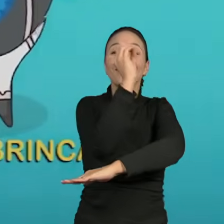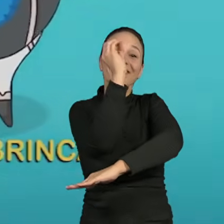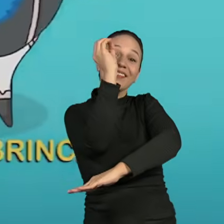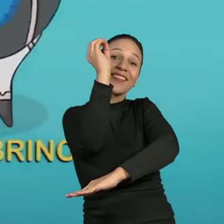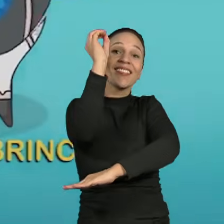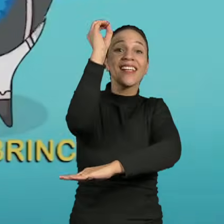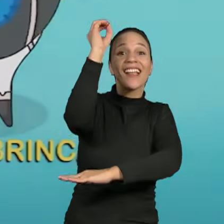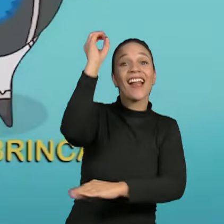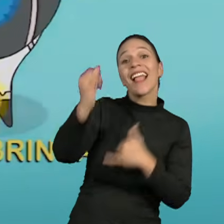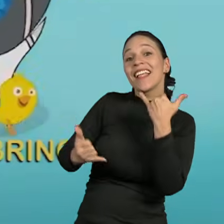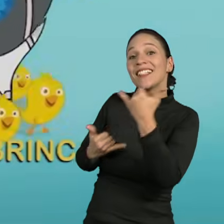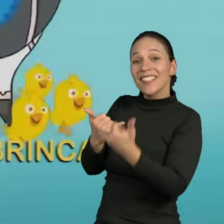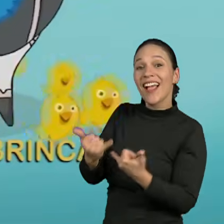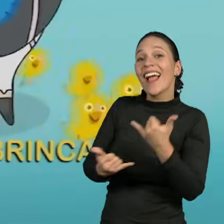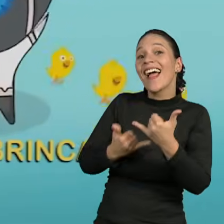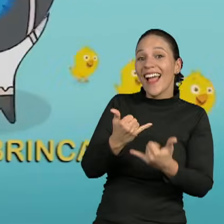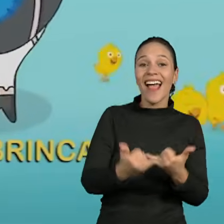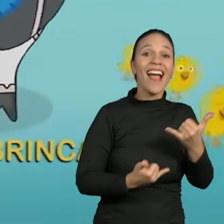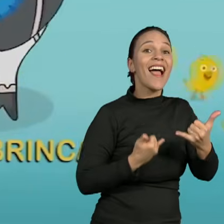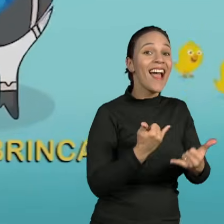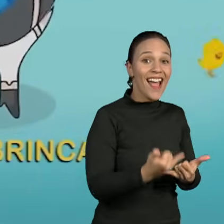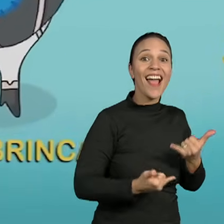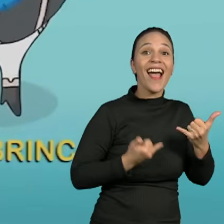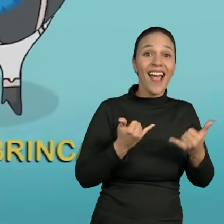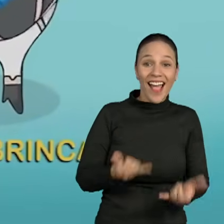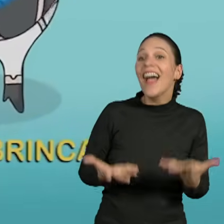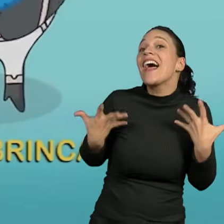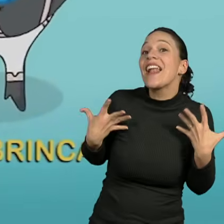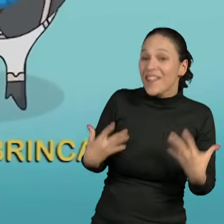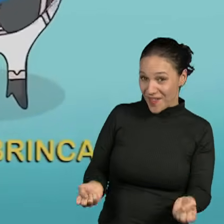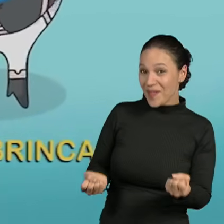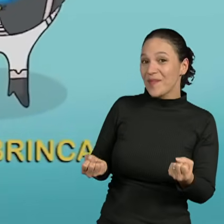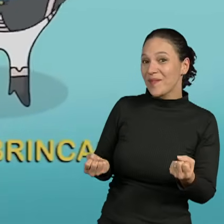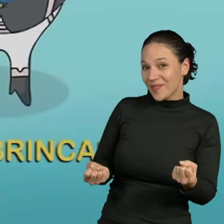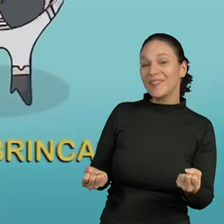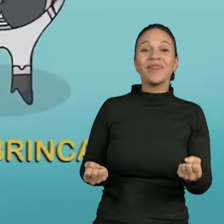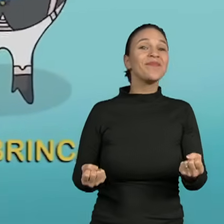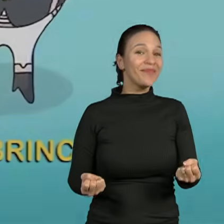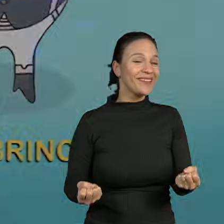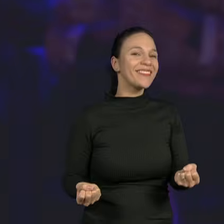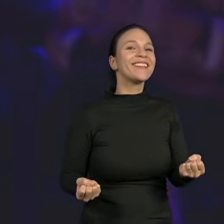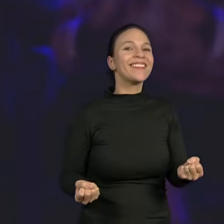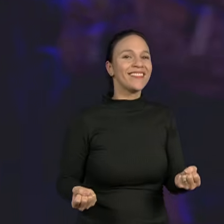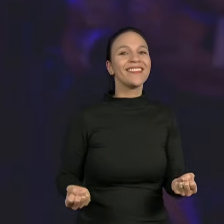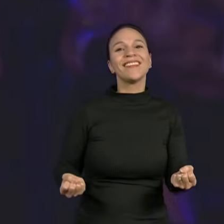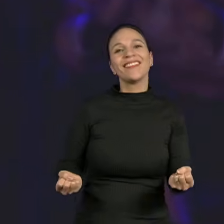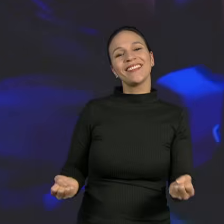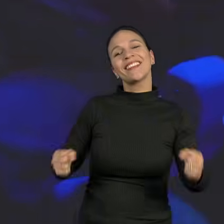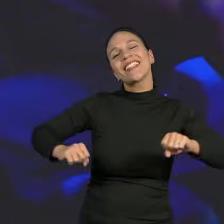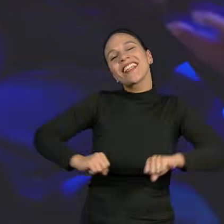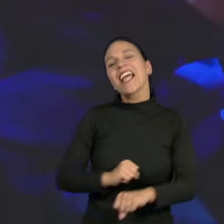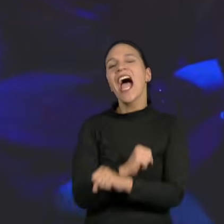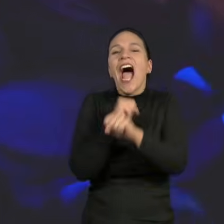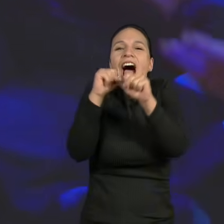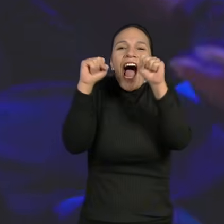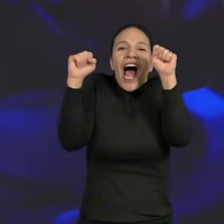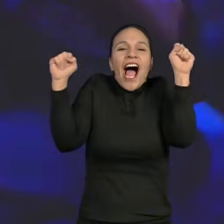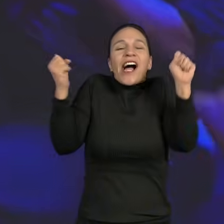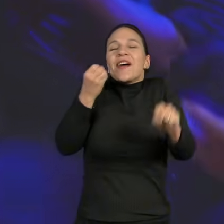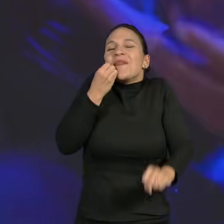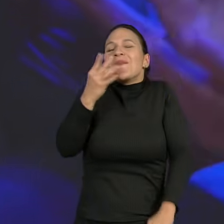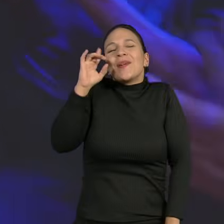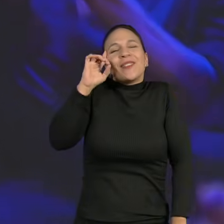sol raiou e agora é hora de brincar.